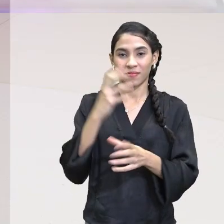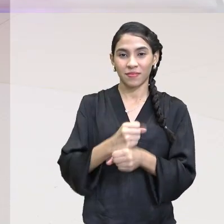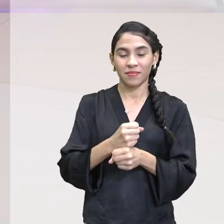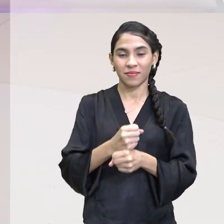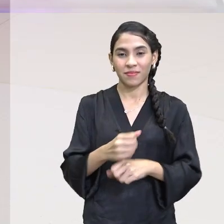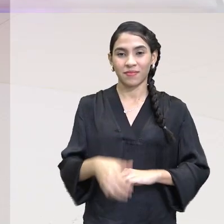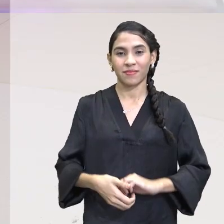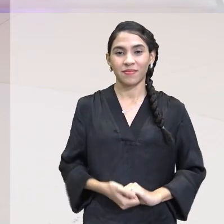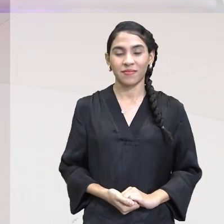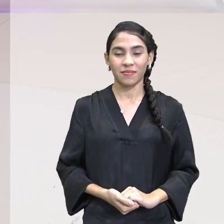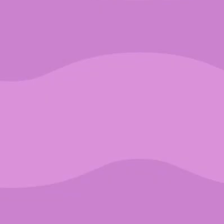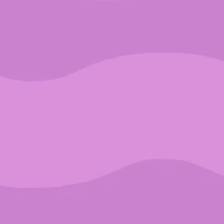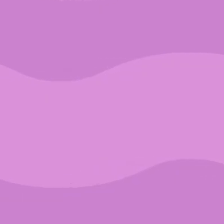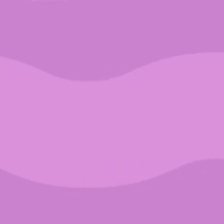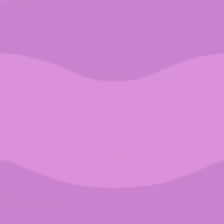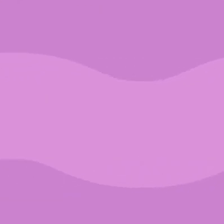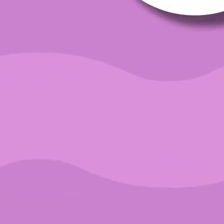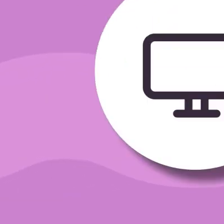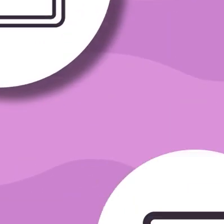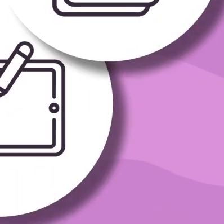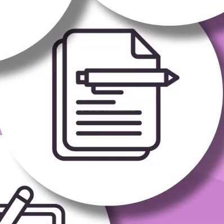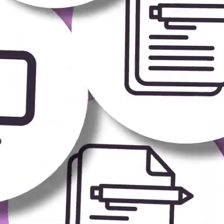revisão. Vamos lá!